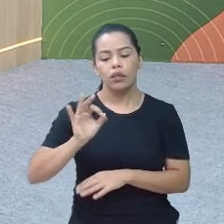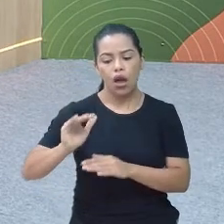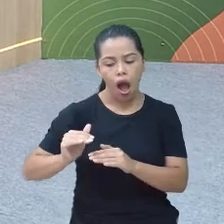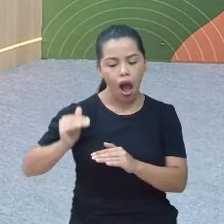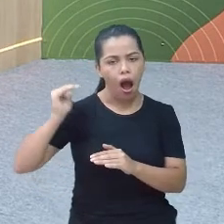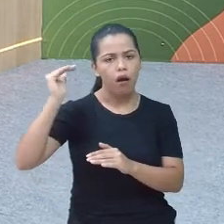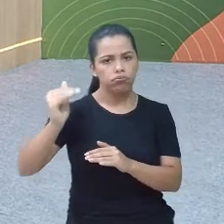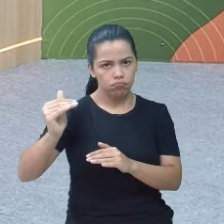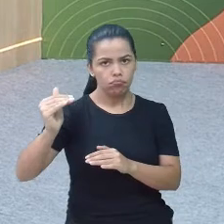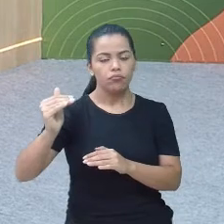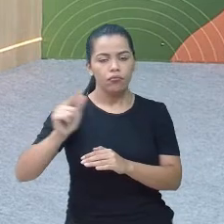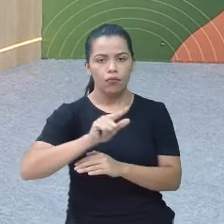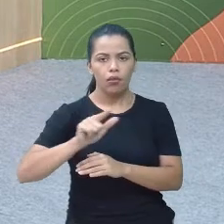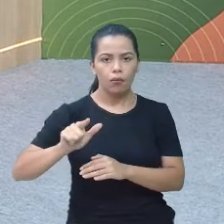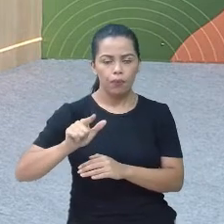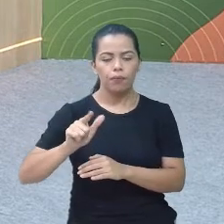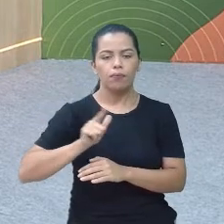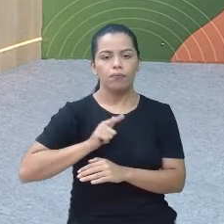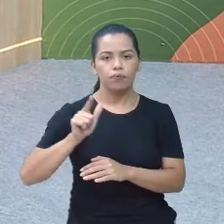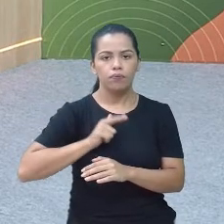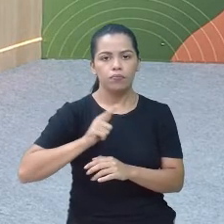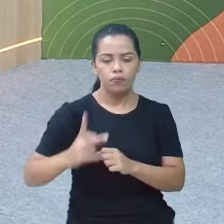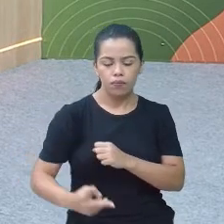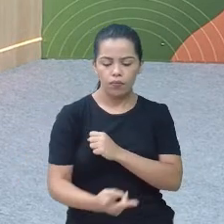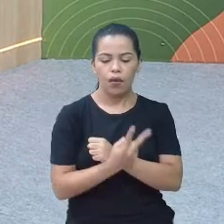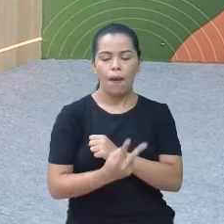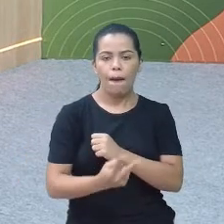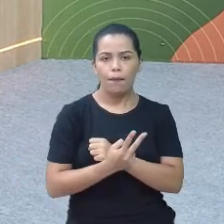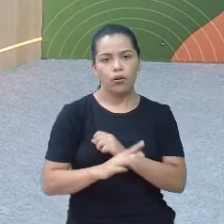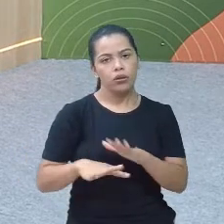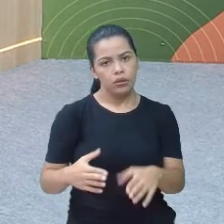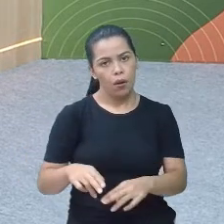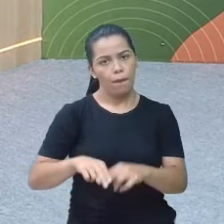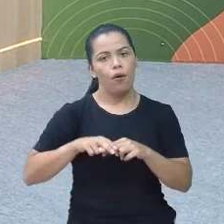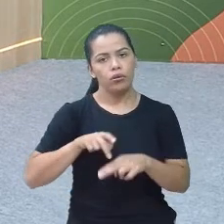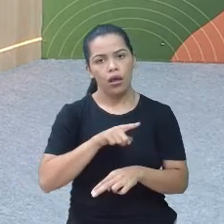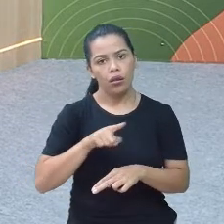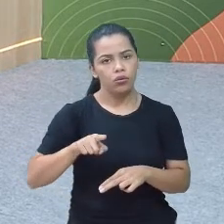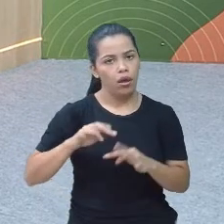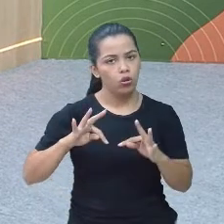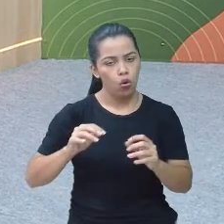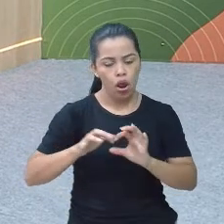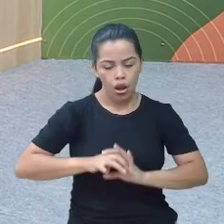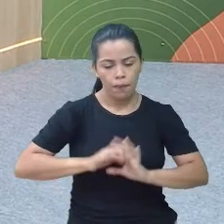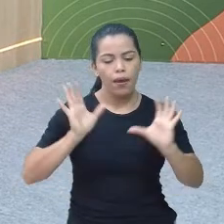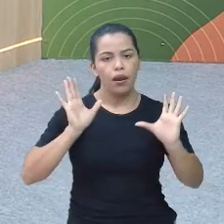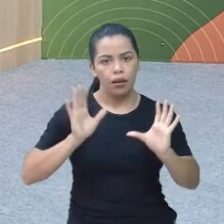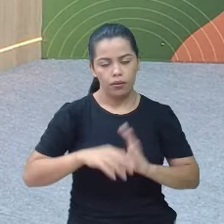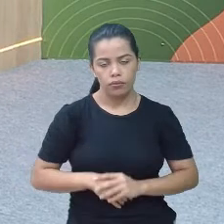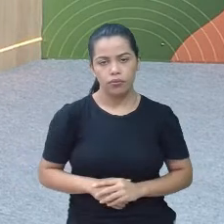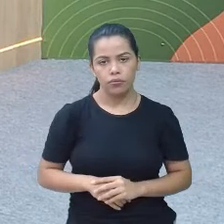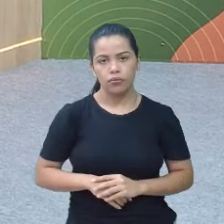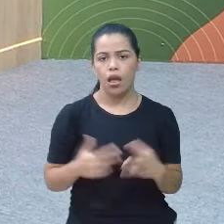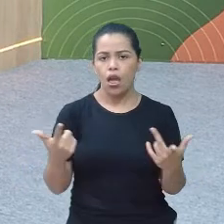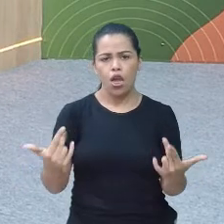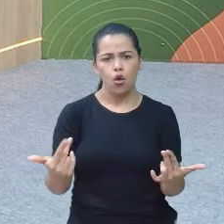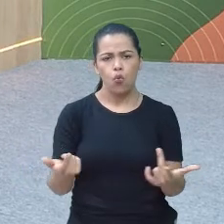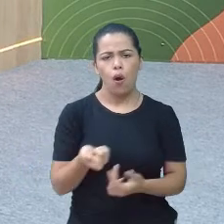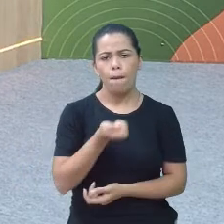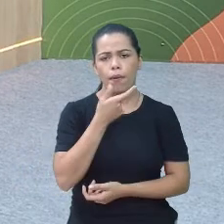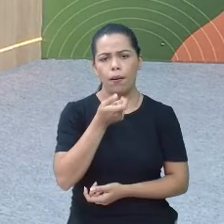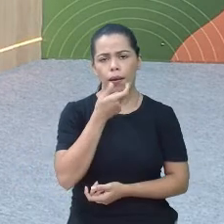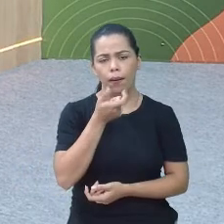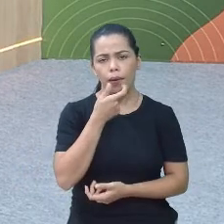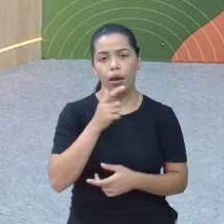elevado de você ter a imunização, por isso que elas são autorizadas, tá certo? A mesma coisa com os